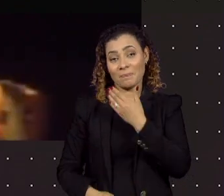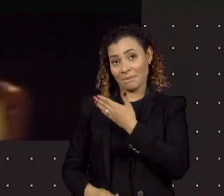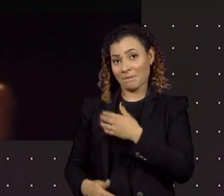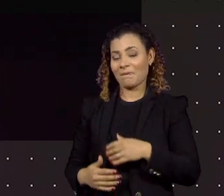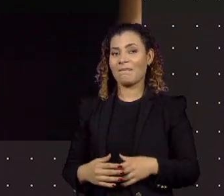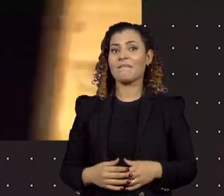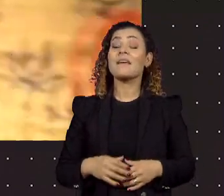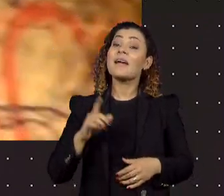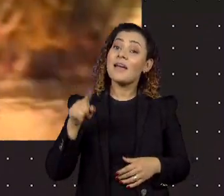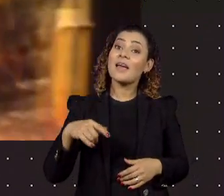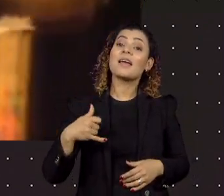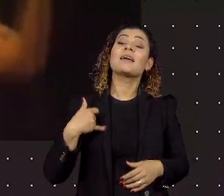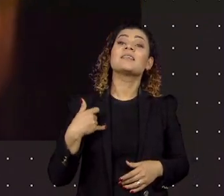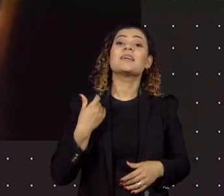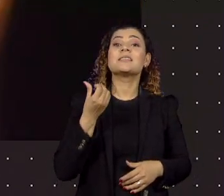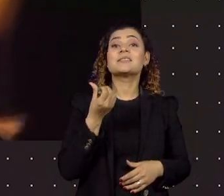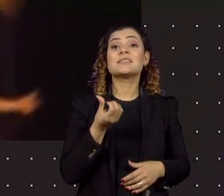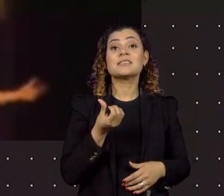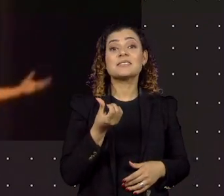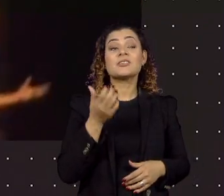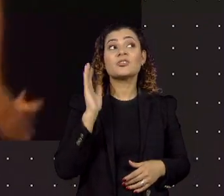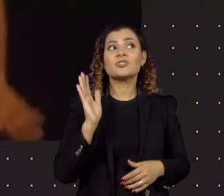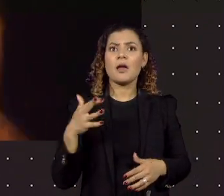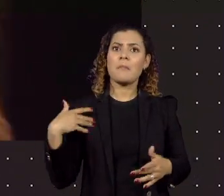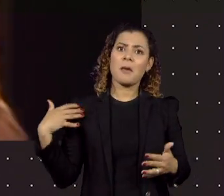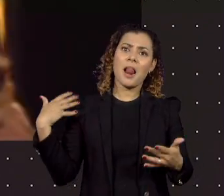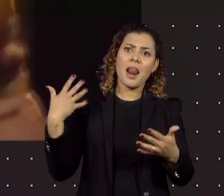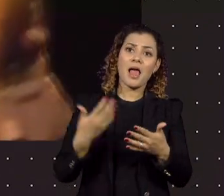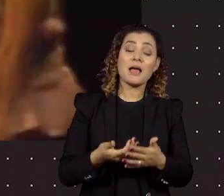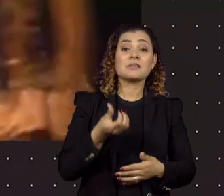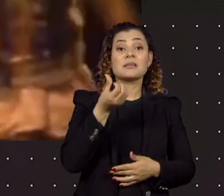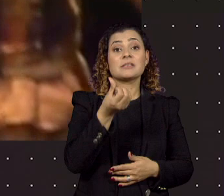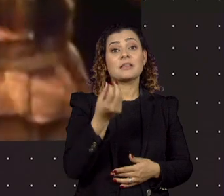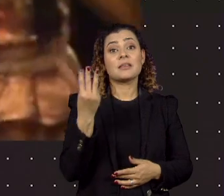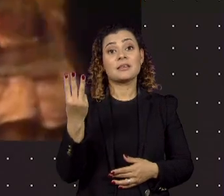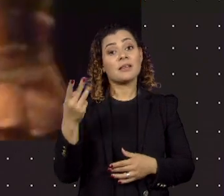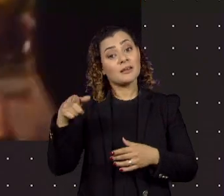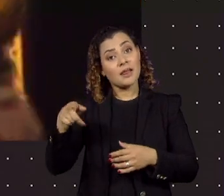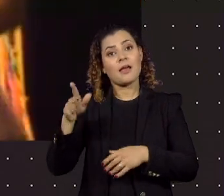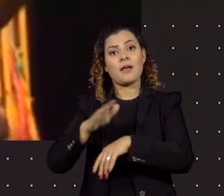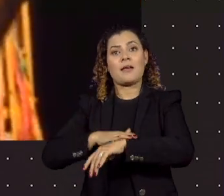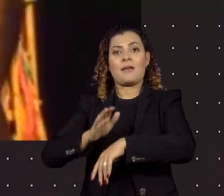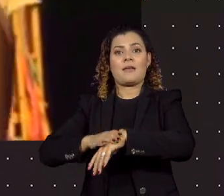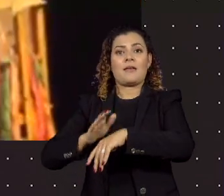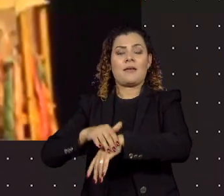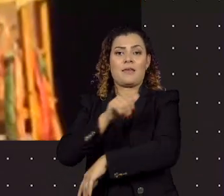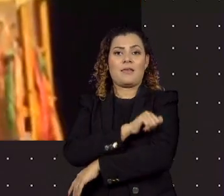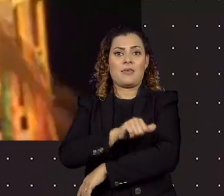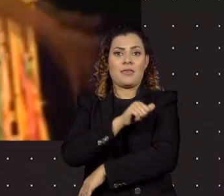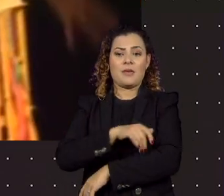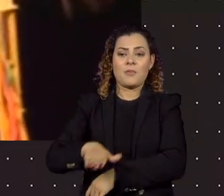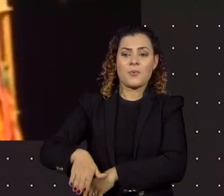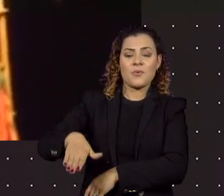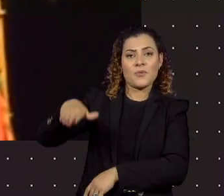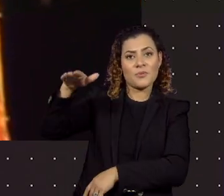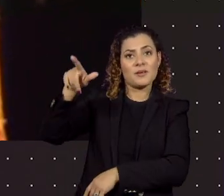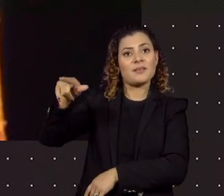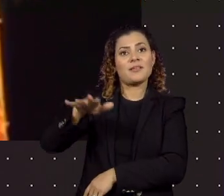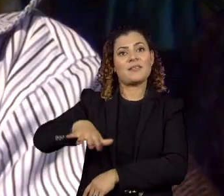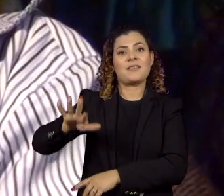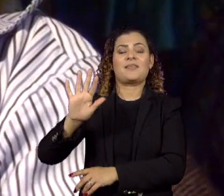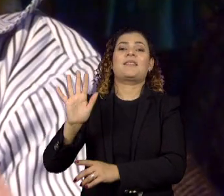de 63, no Rio de Janeiro. Foi criada no Rio de Janeiro, ainda na Escolinha de Arte do